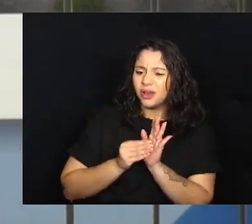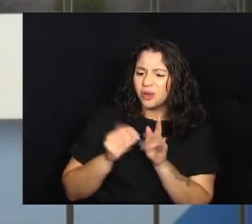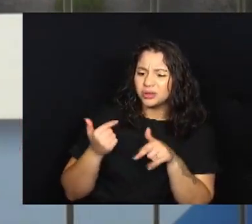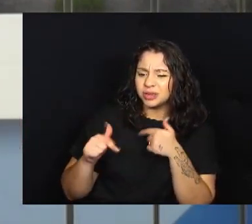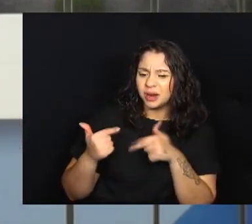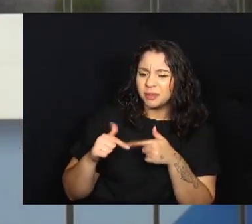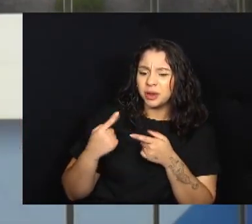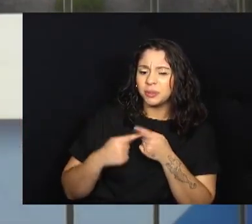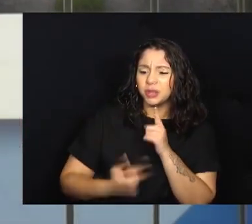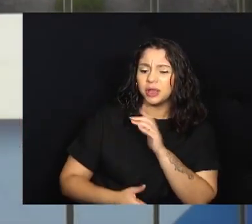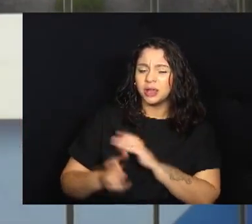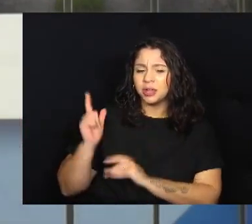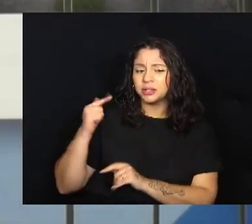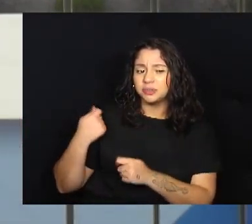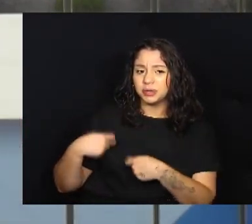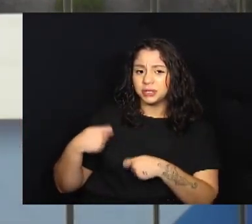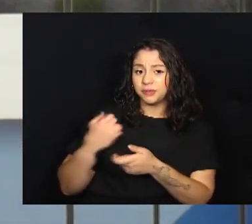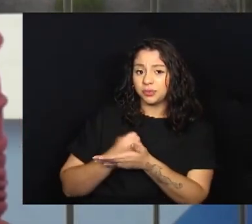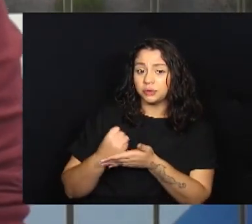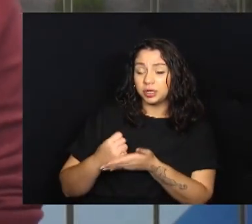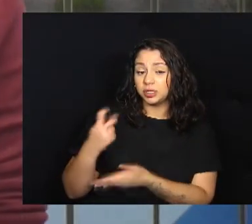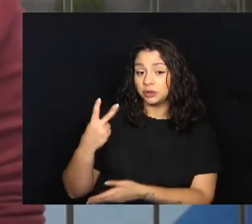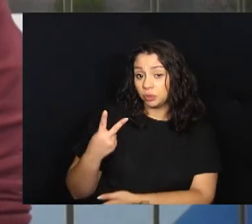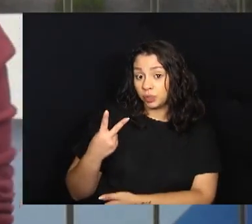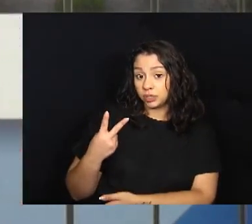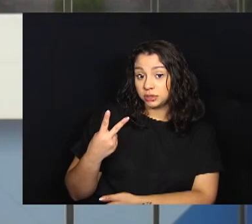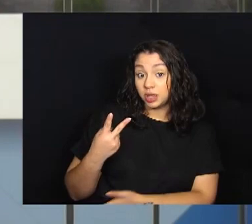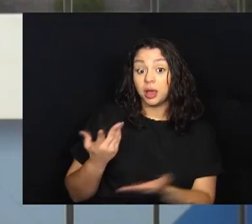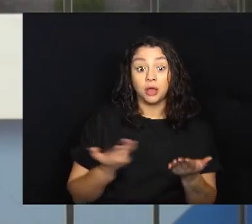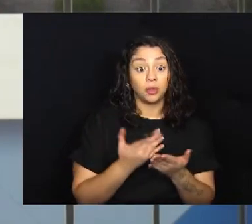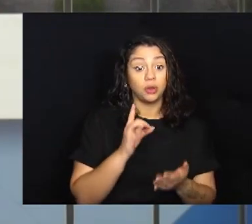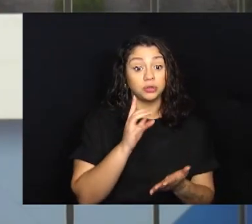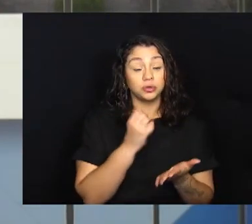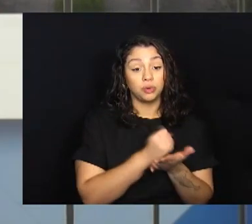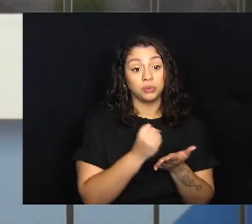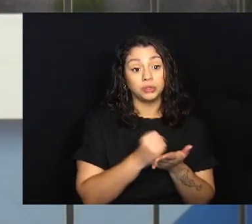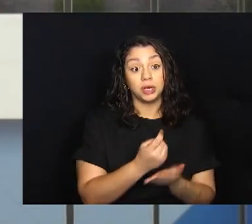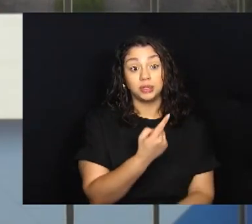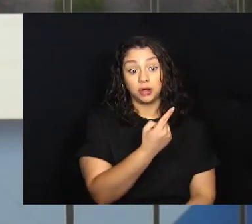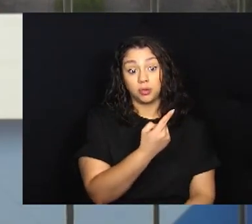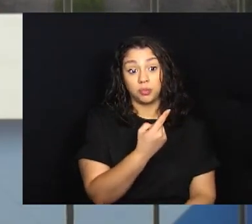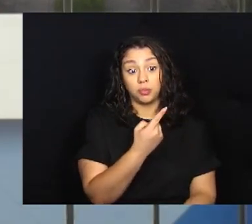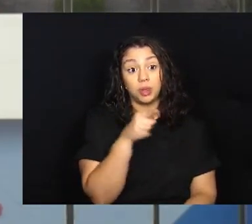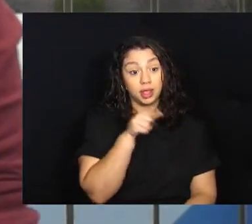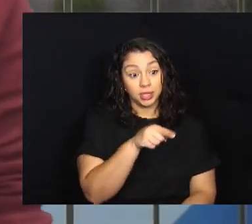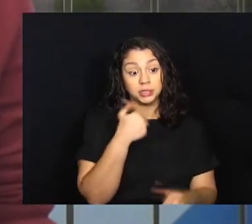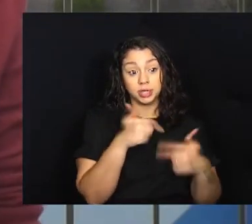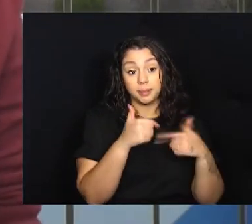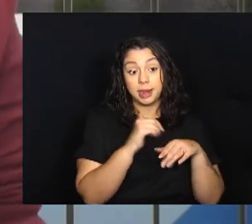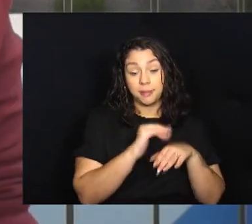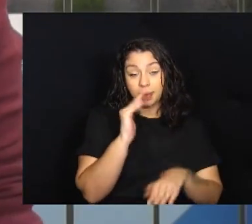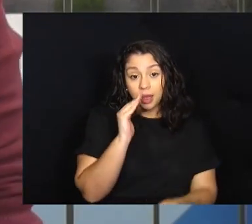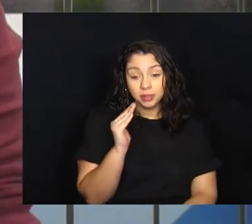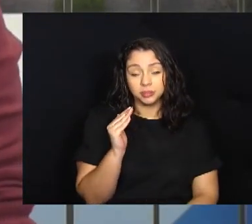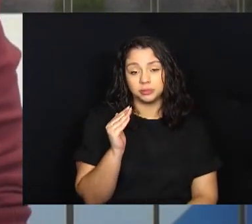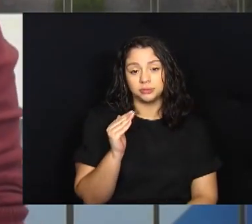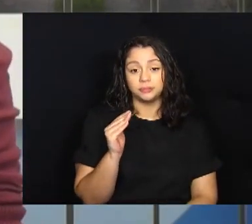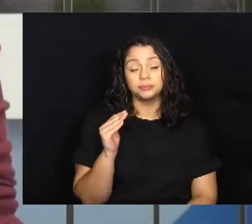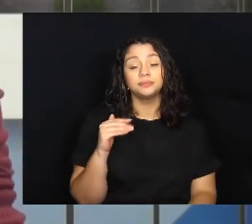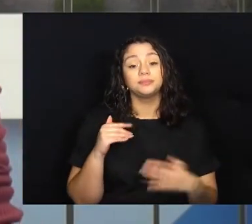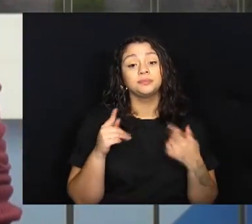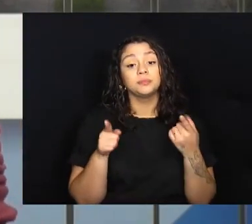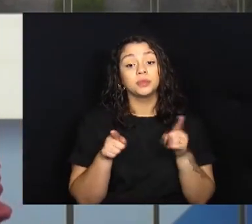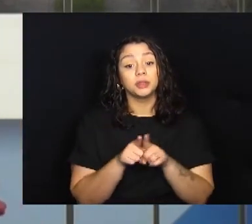antes se você tinha que contratar 2, você passa a contratar um só, ele vai trabalhar mais, né? E também,